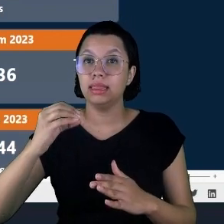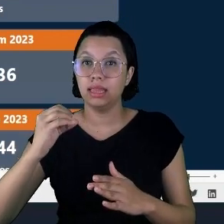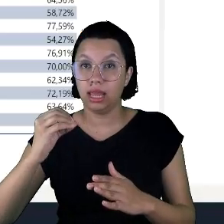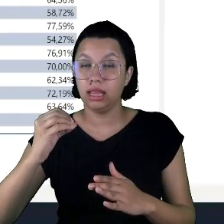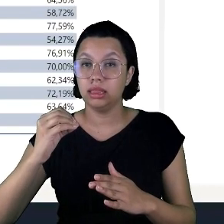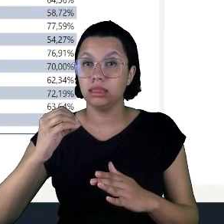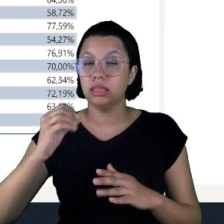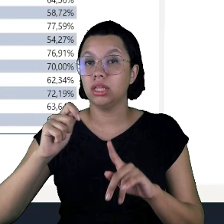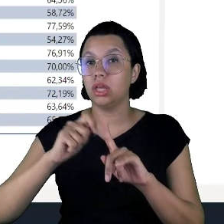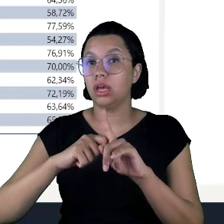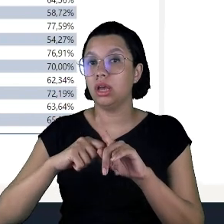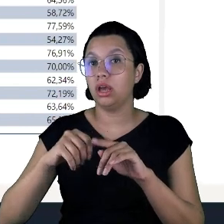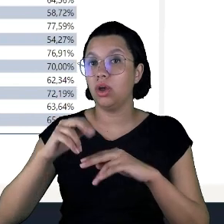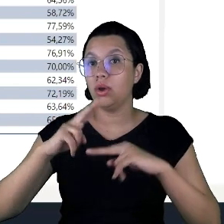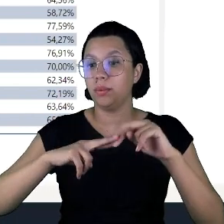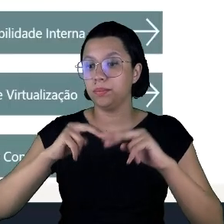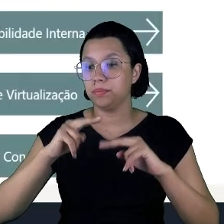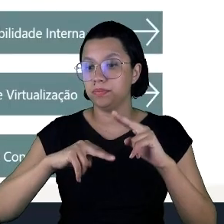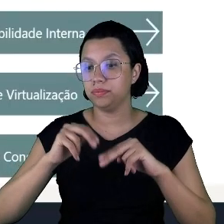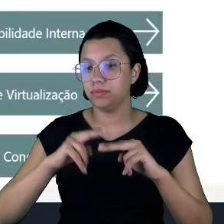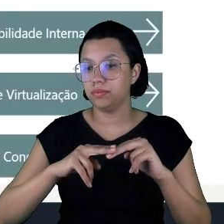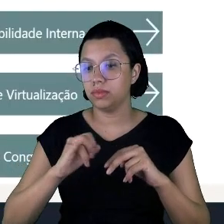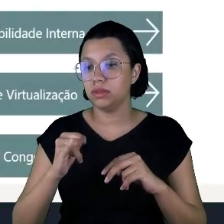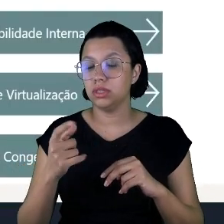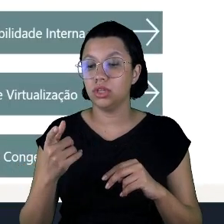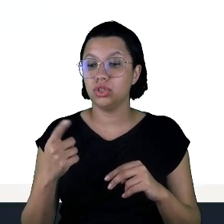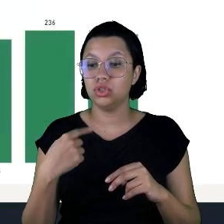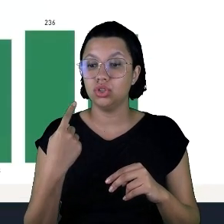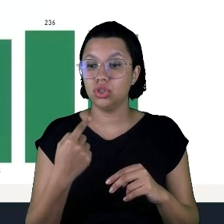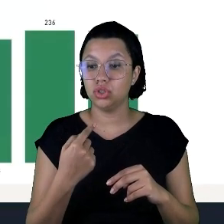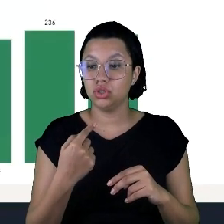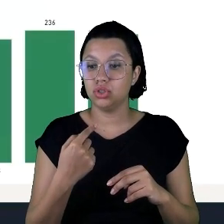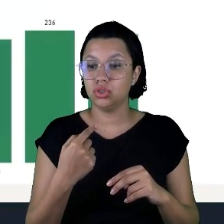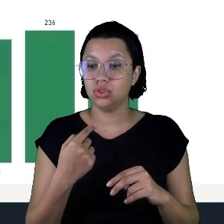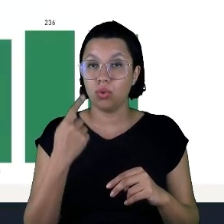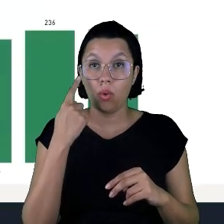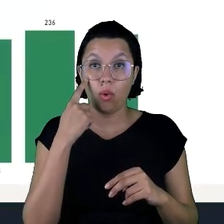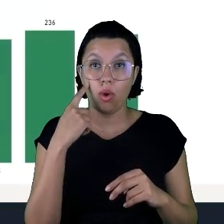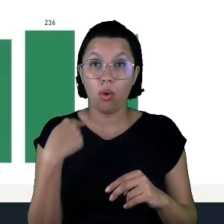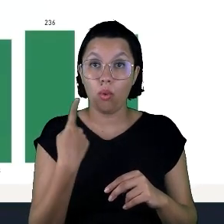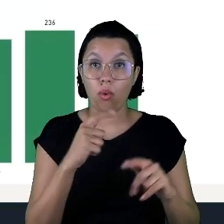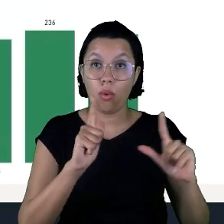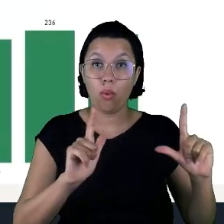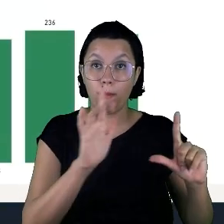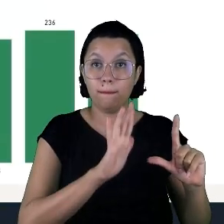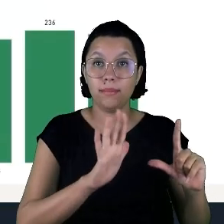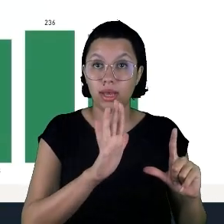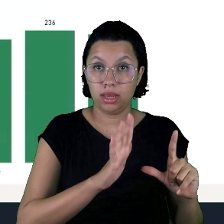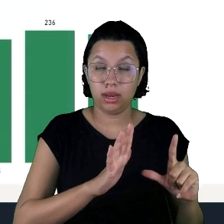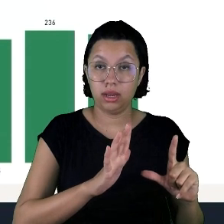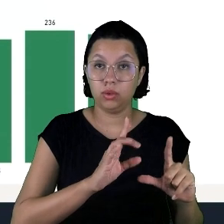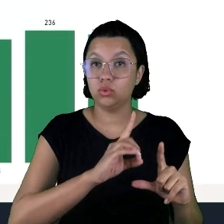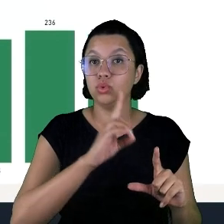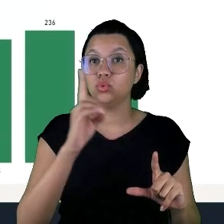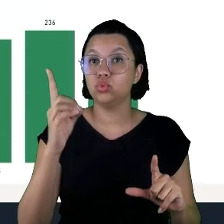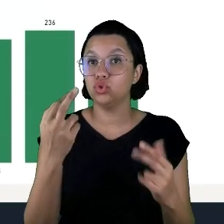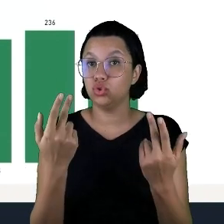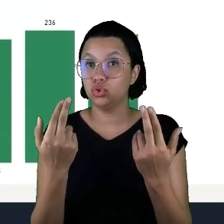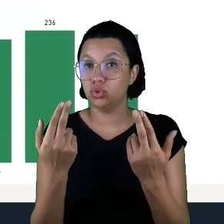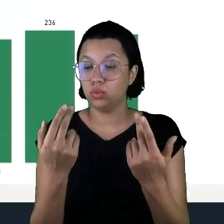30/6. Se nós virmos aqui no acervo do nosso painel, em 30/6 de 23,